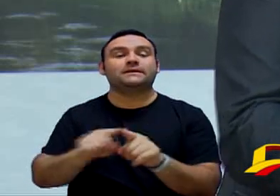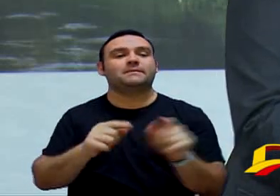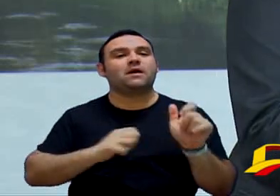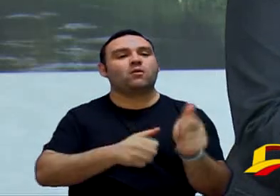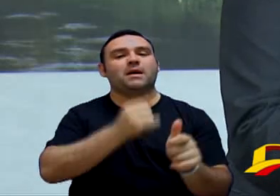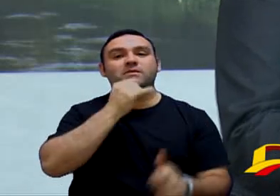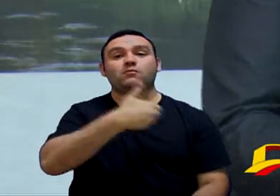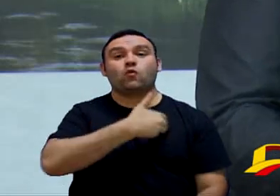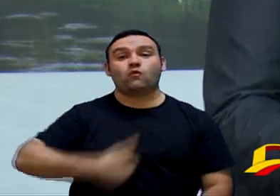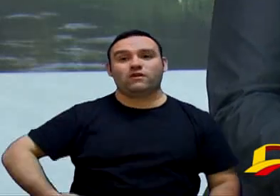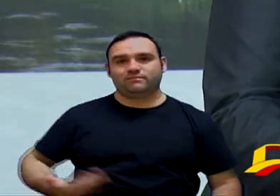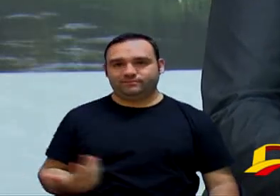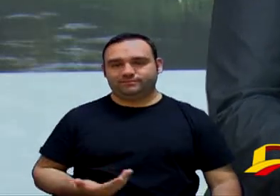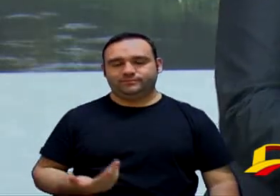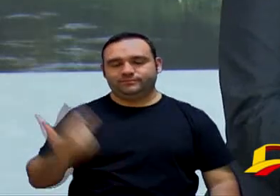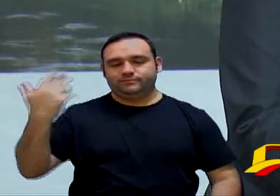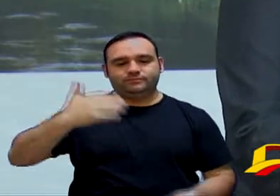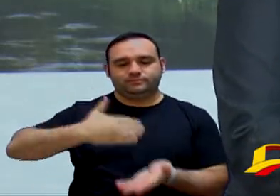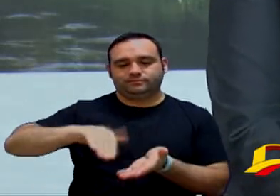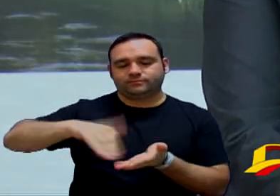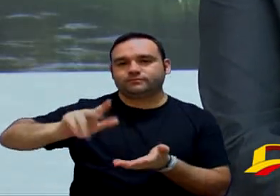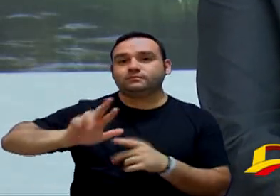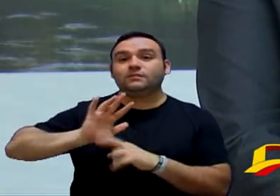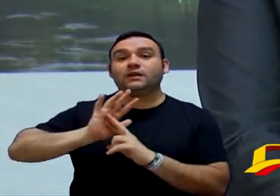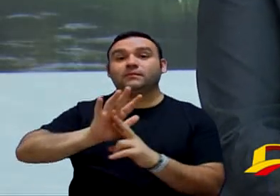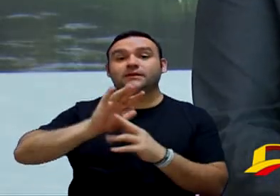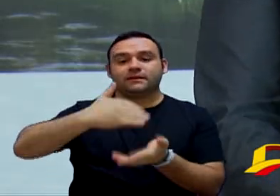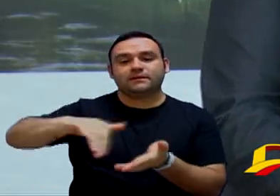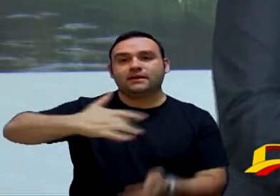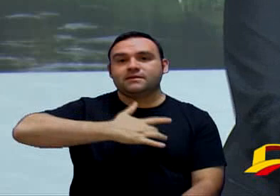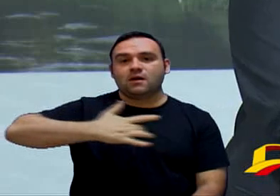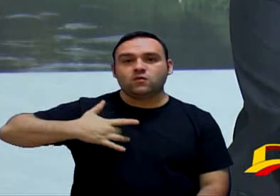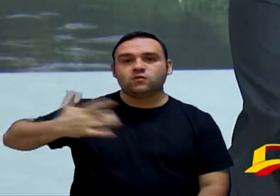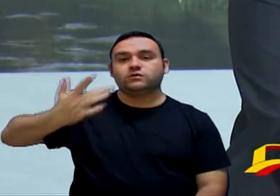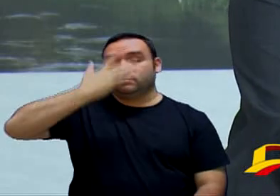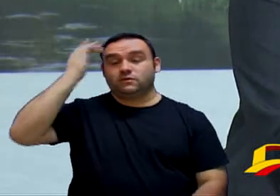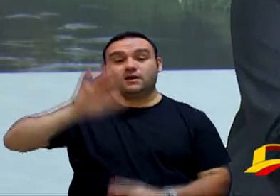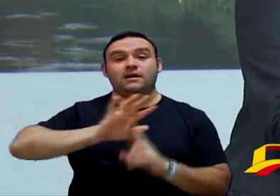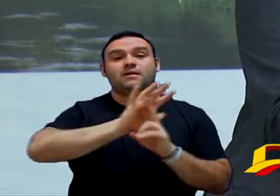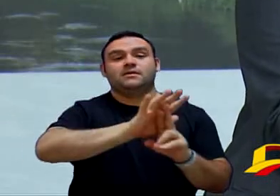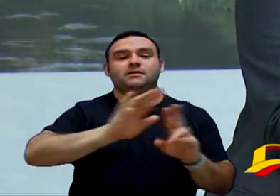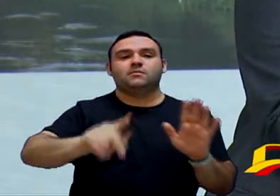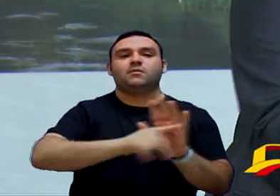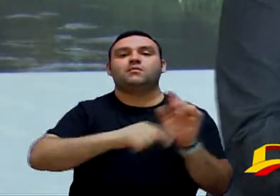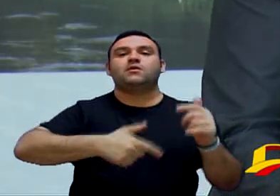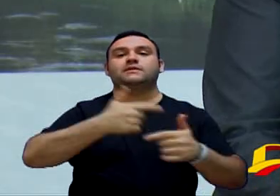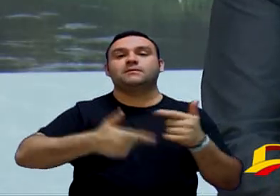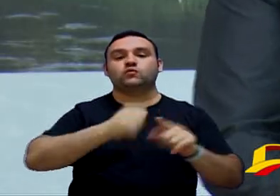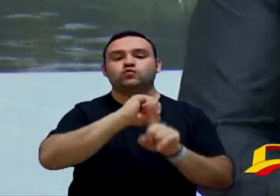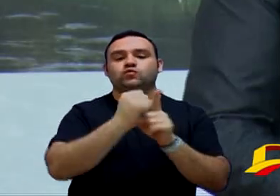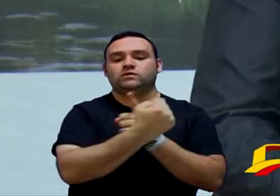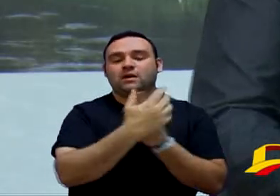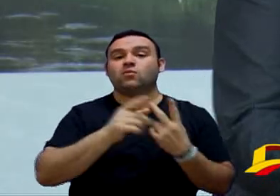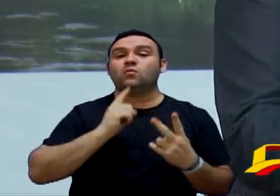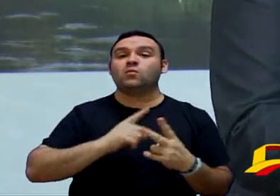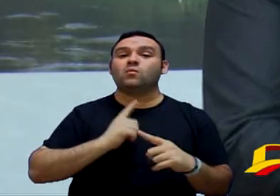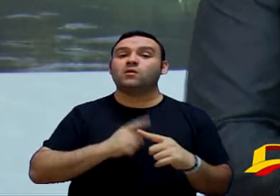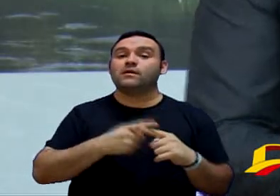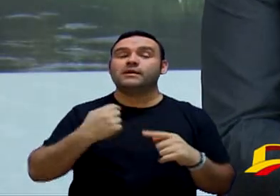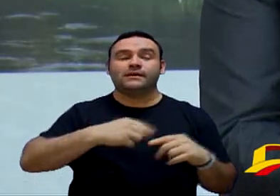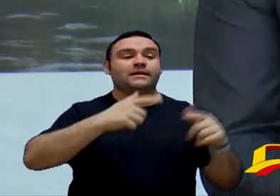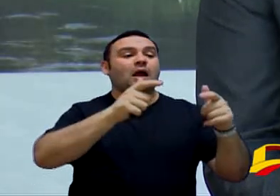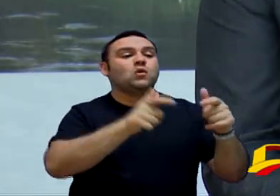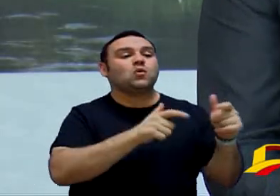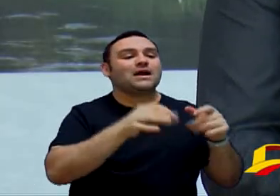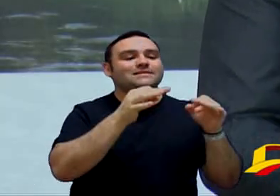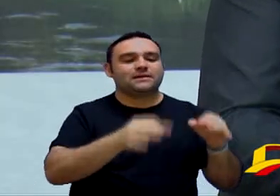tipo poder público uma secretão alguém representa nte da secretaria da saúde ou representante da do serviço social para encaminhar para